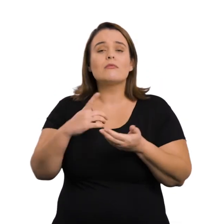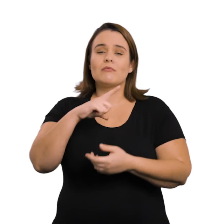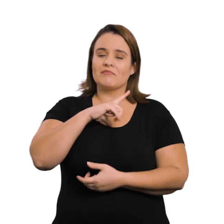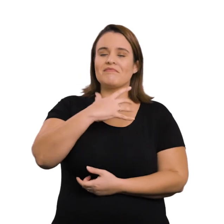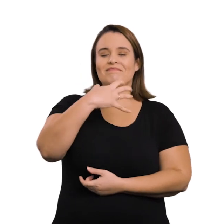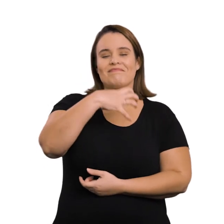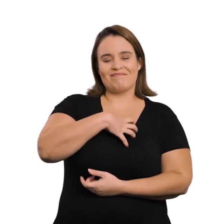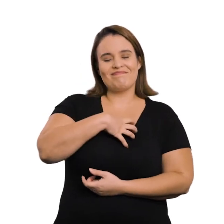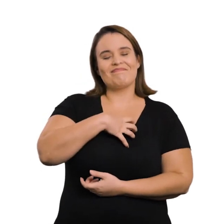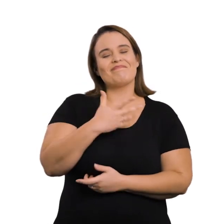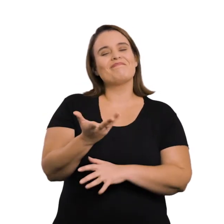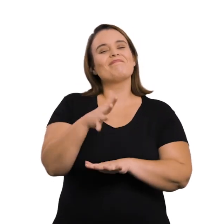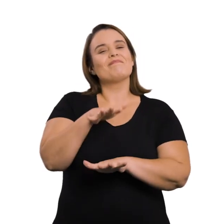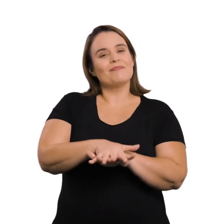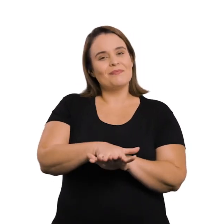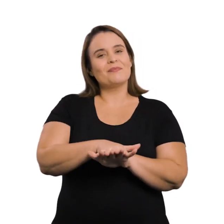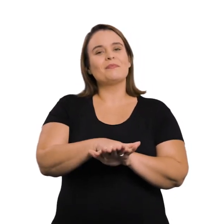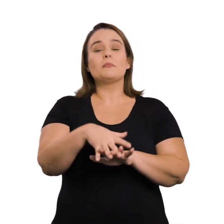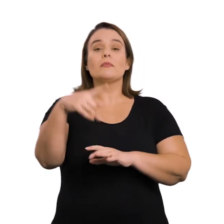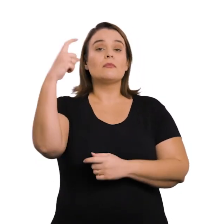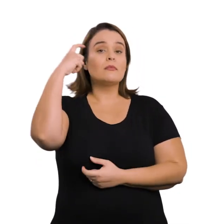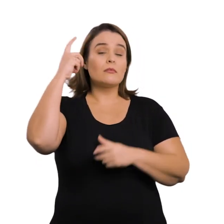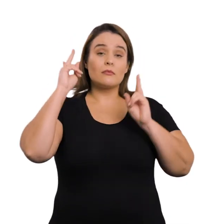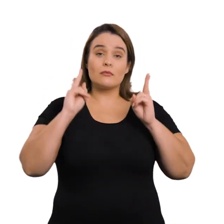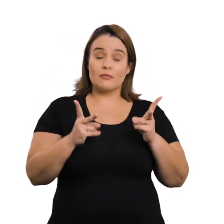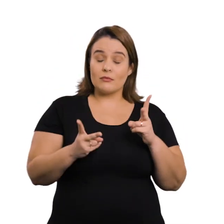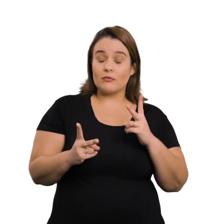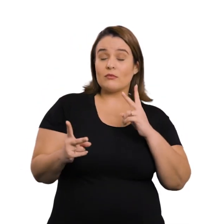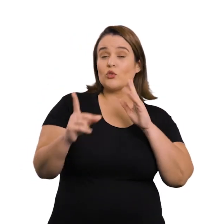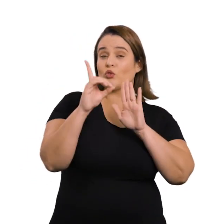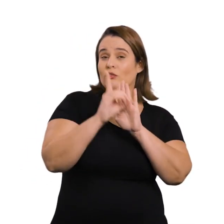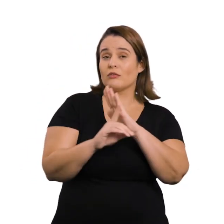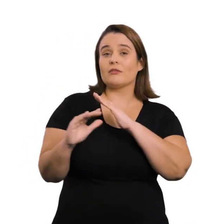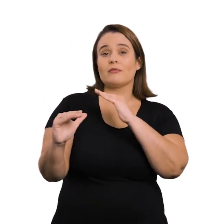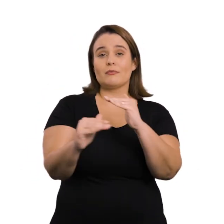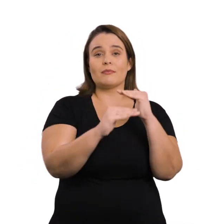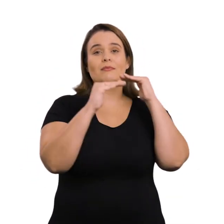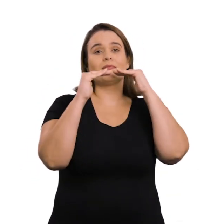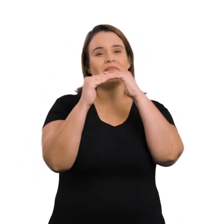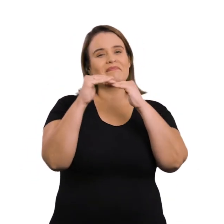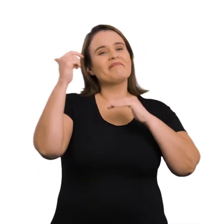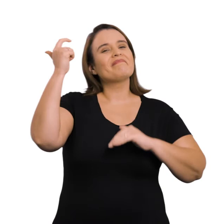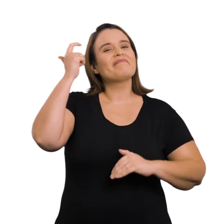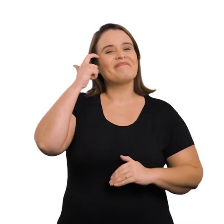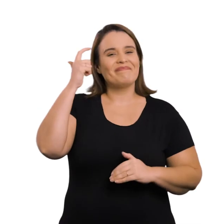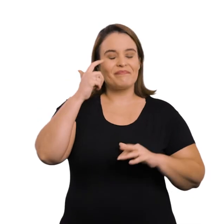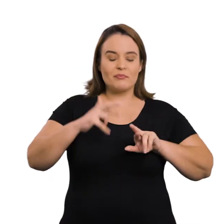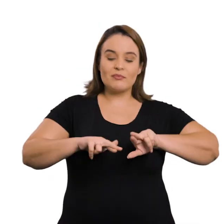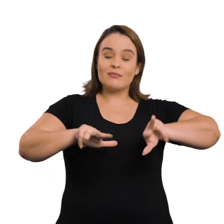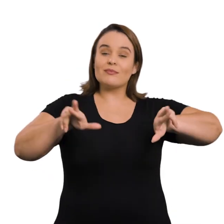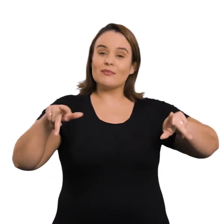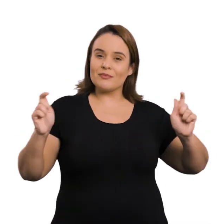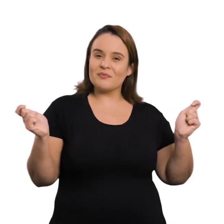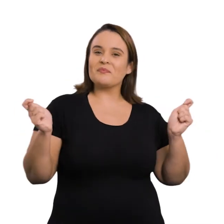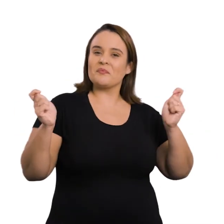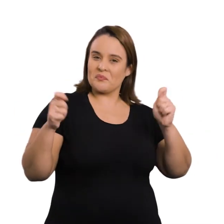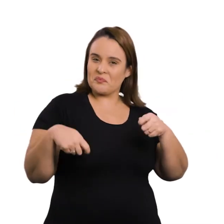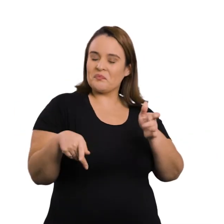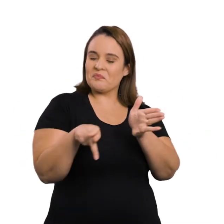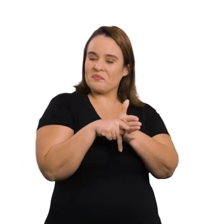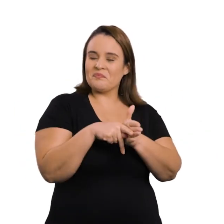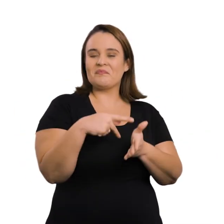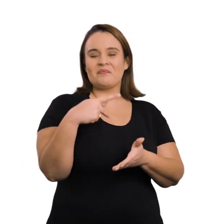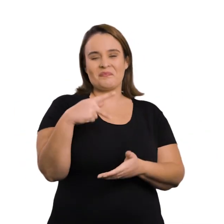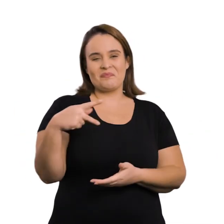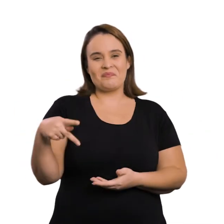adotarmos uma postura inclusiva, na perspectiva da igualdade de direitos, que valoriza as diferenças e as